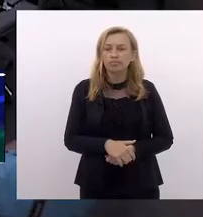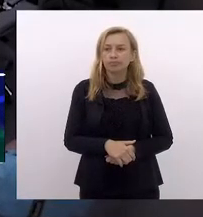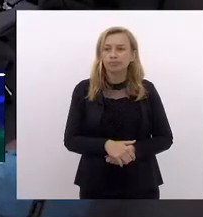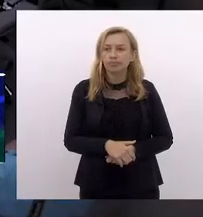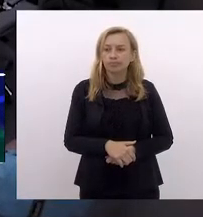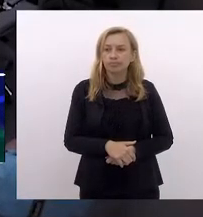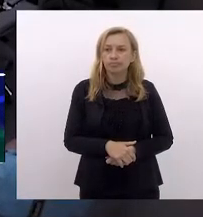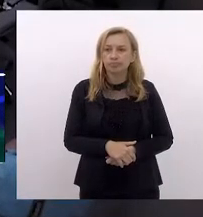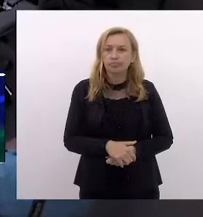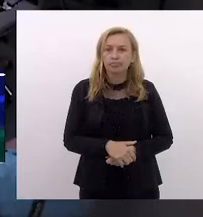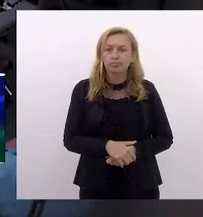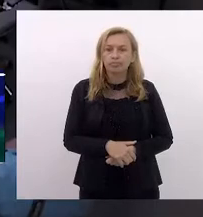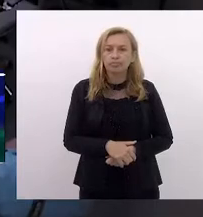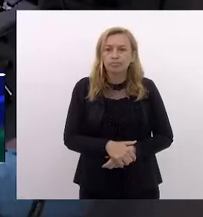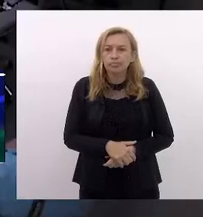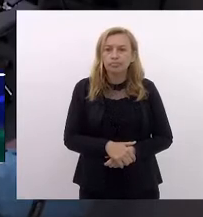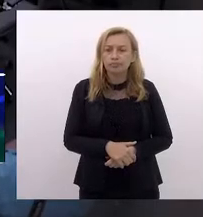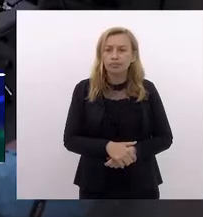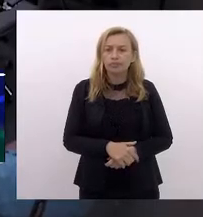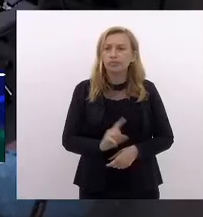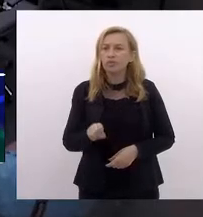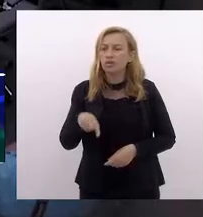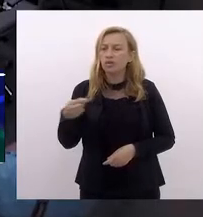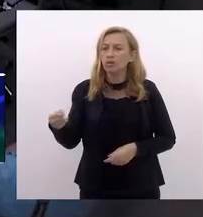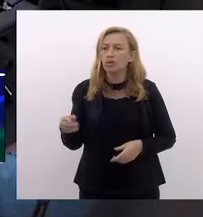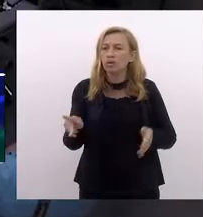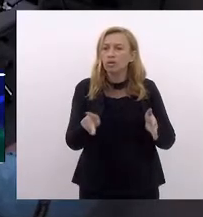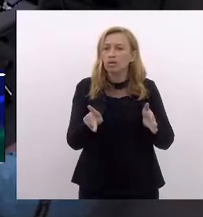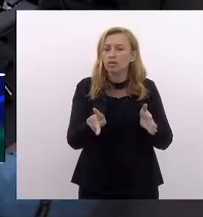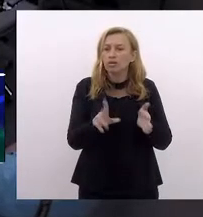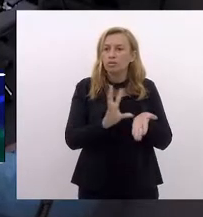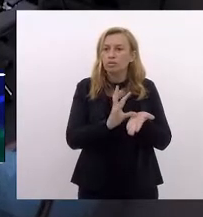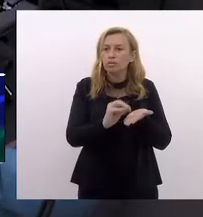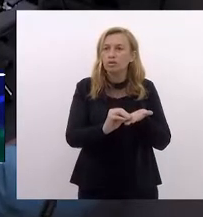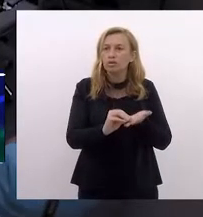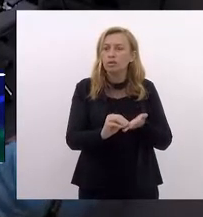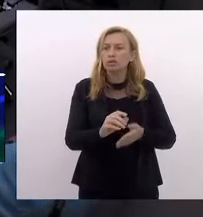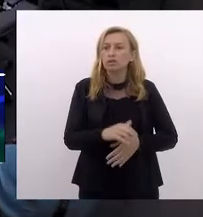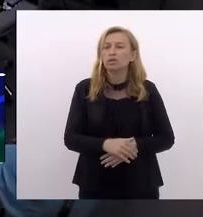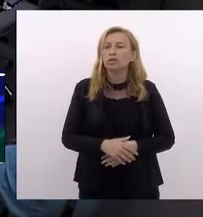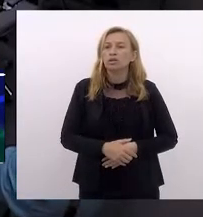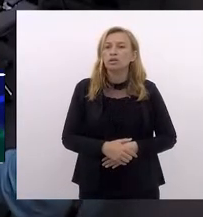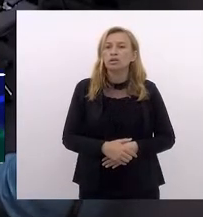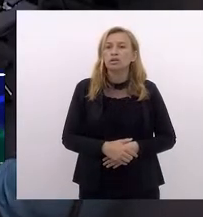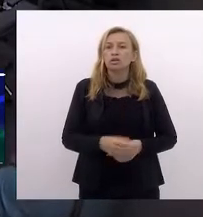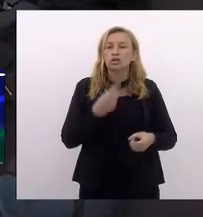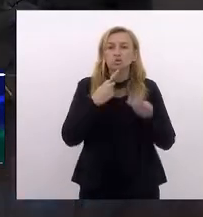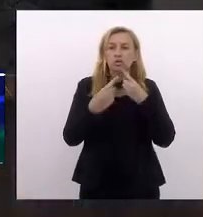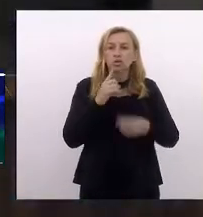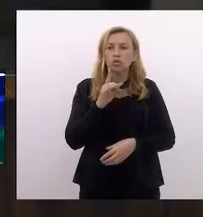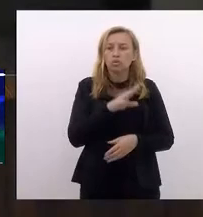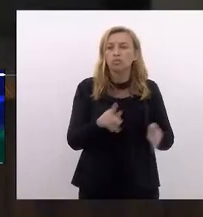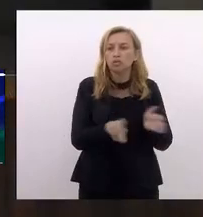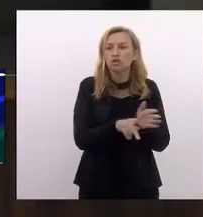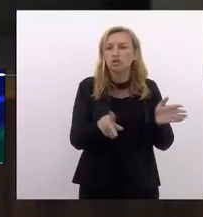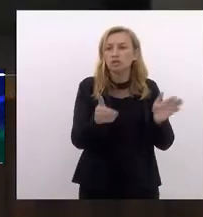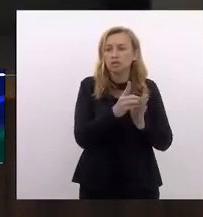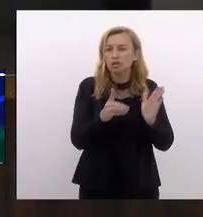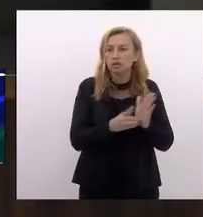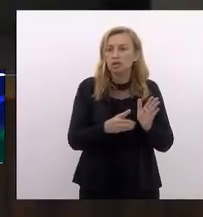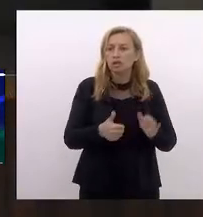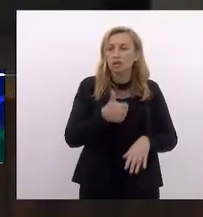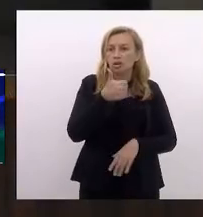o Ok vamos lá a próxima da pauta tem gêmeo de prioridade de inscrição única projeto da casa Legislativa